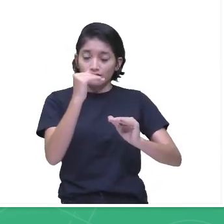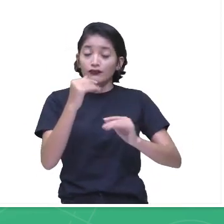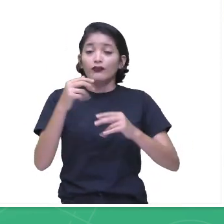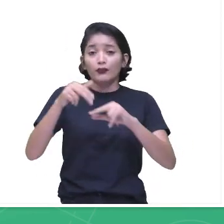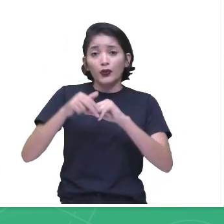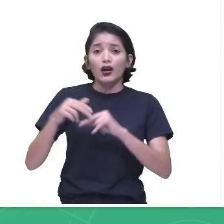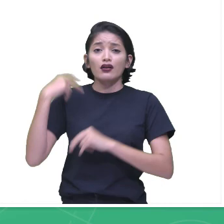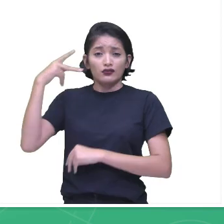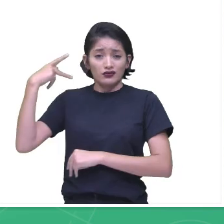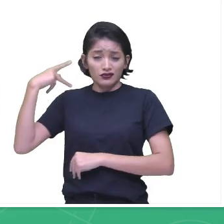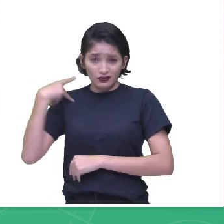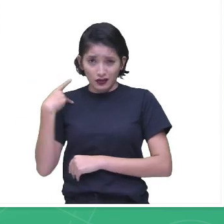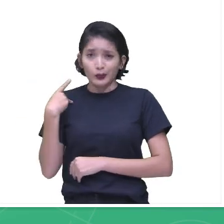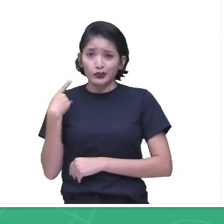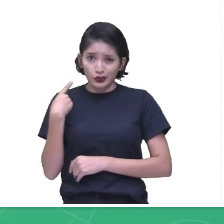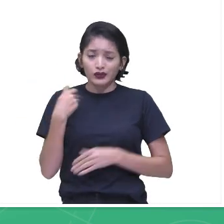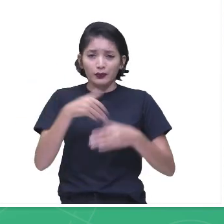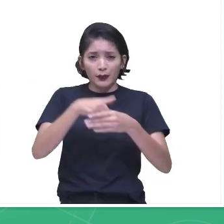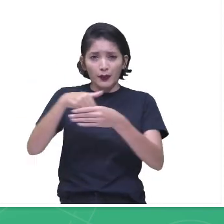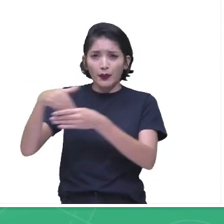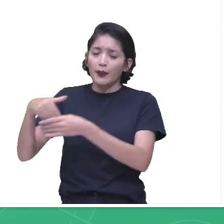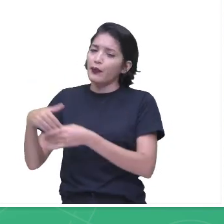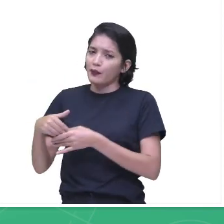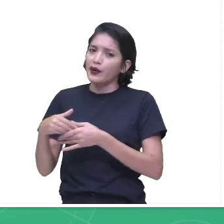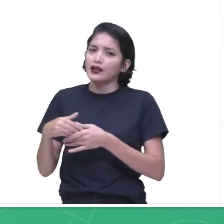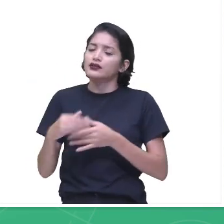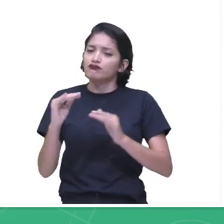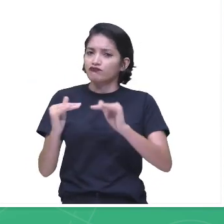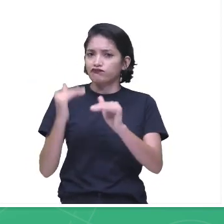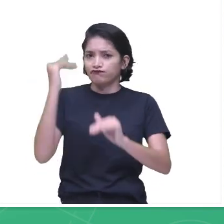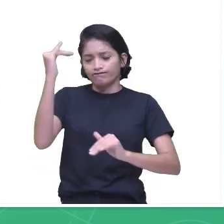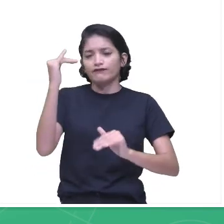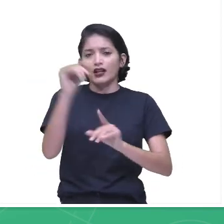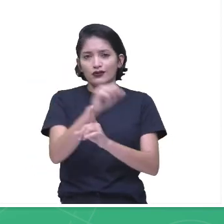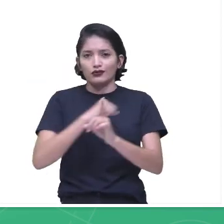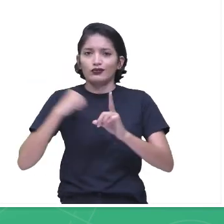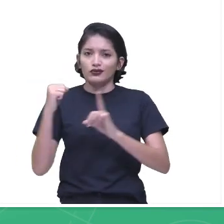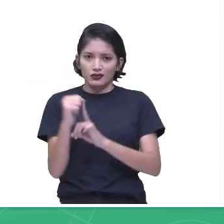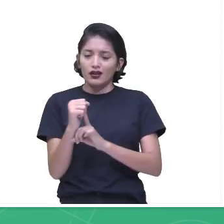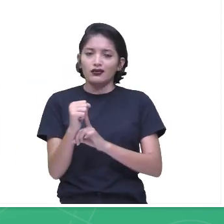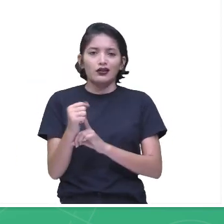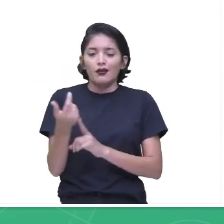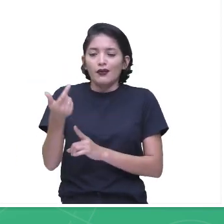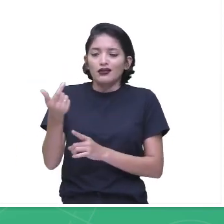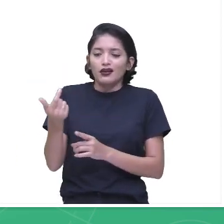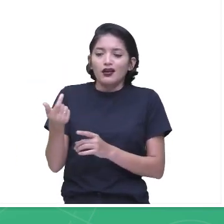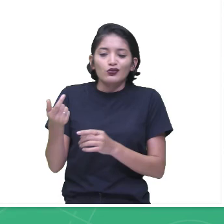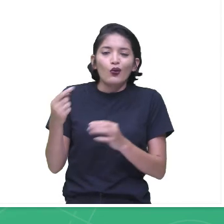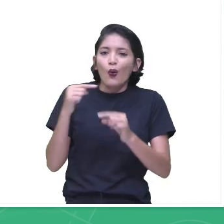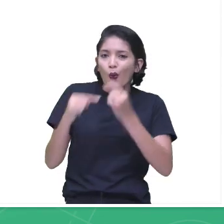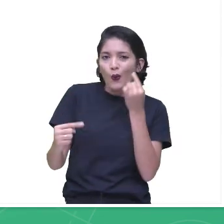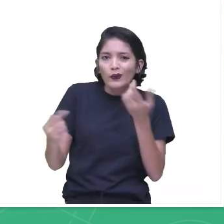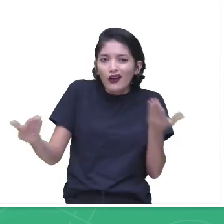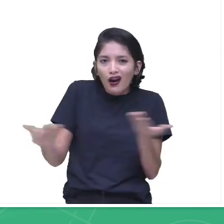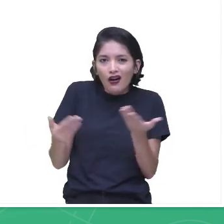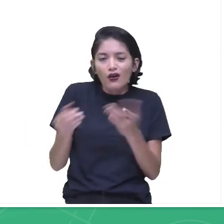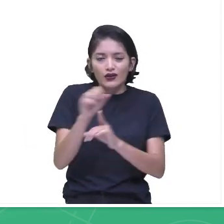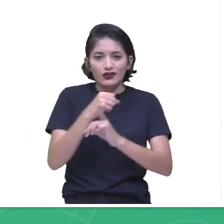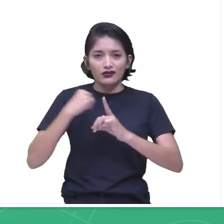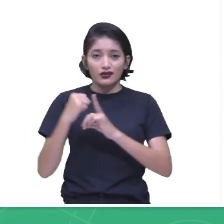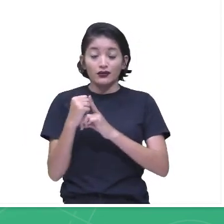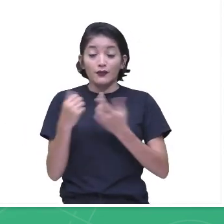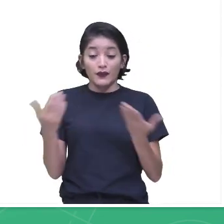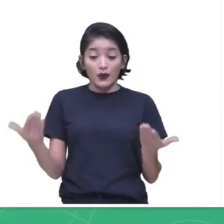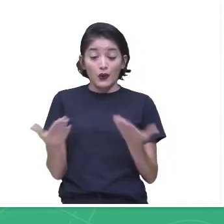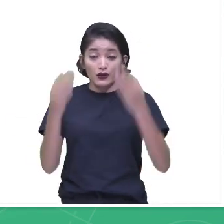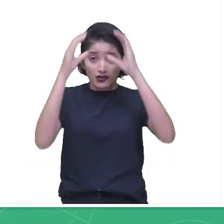política profundamente hierarquizada, que isso não condiz mais com a realidade de hoje. Hoje, a